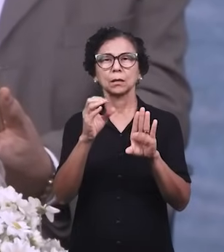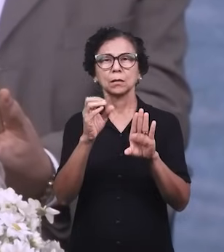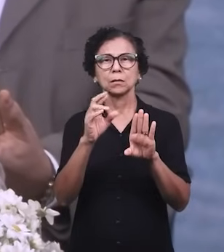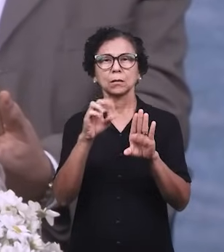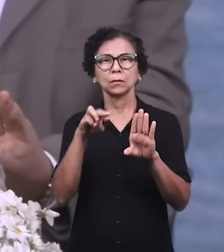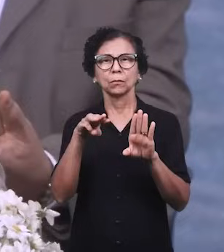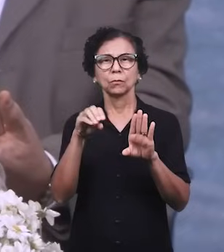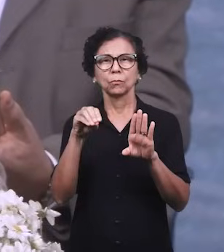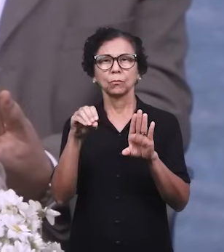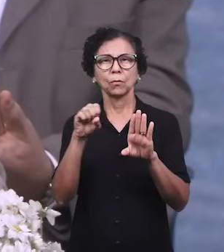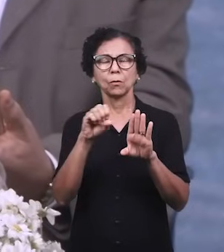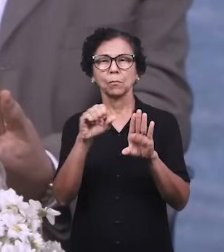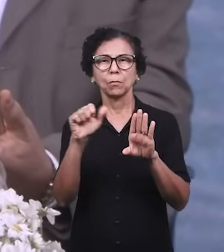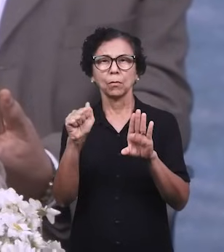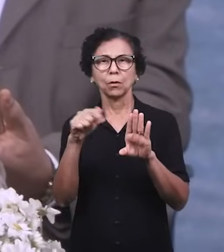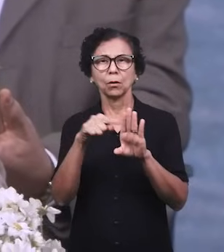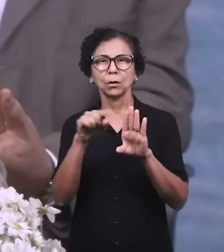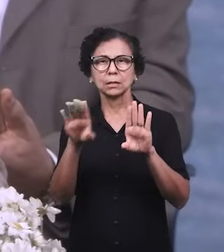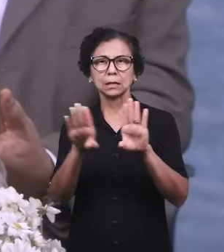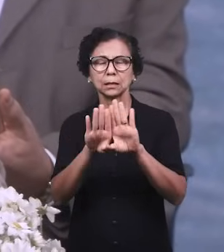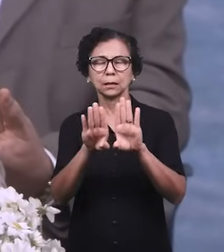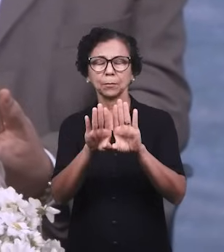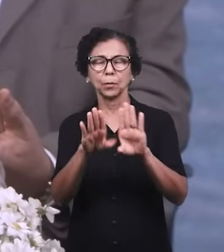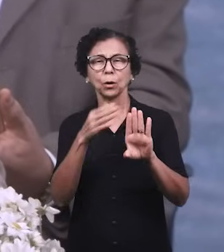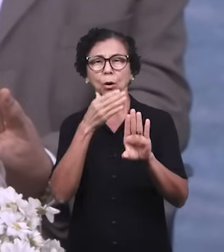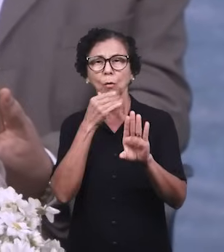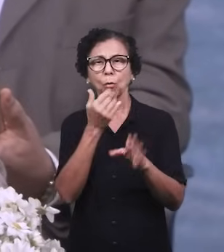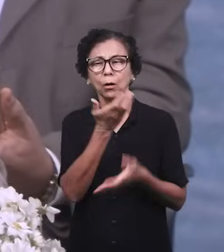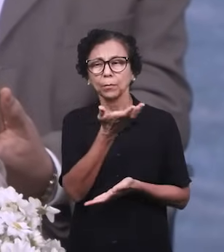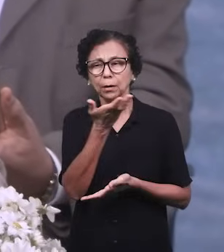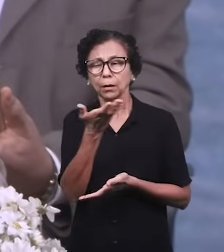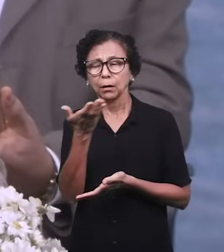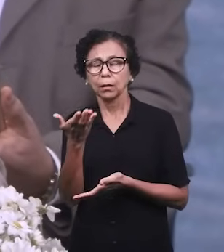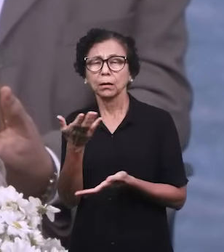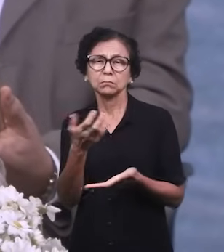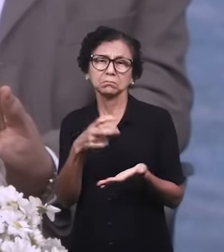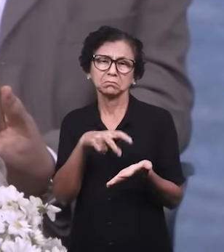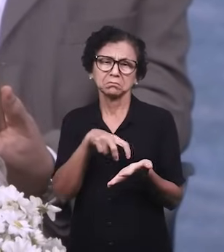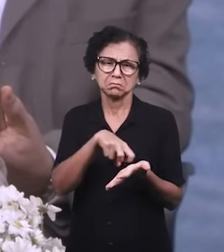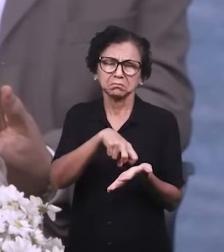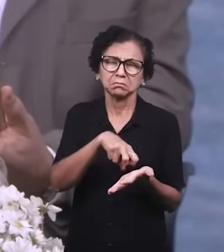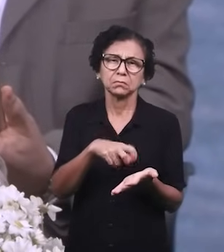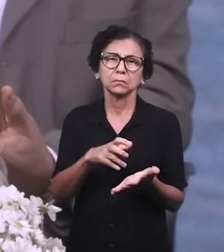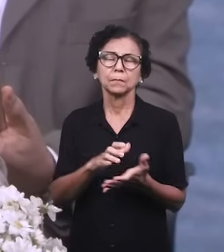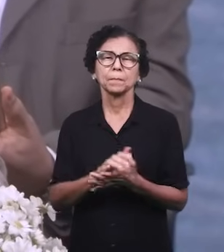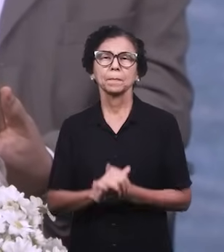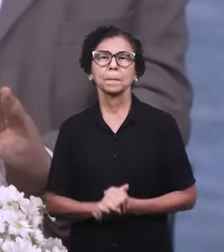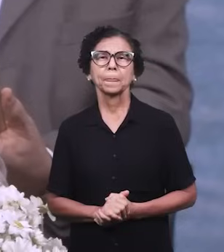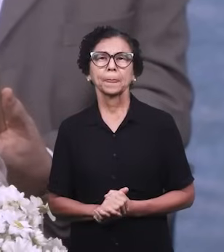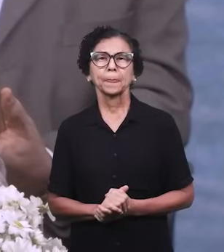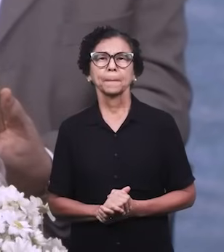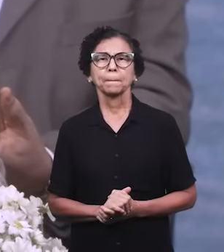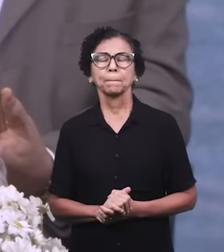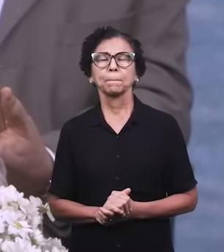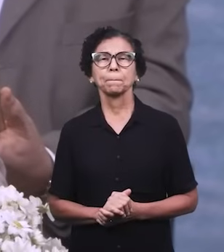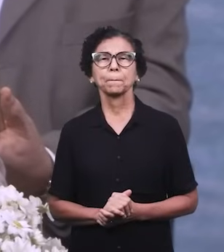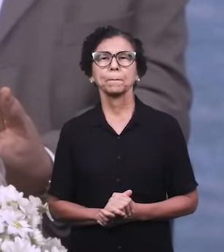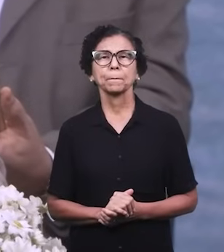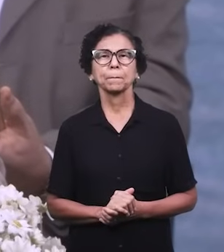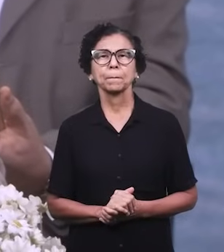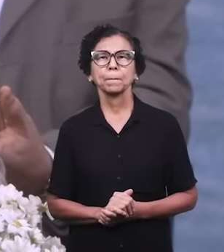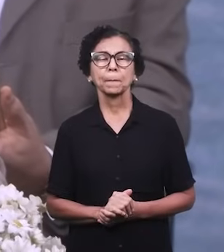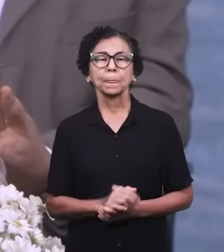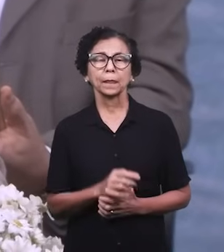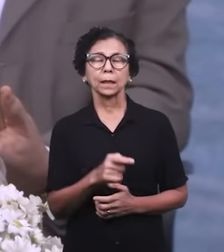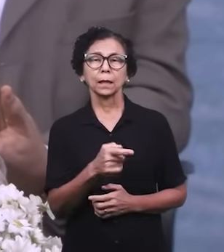de maravilhas, porque médico nenhum deu jeito na situação daquele homem. E dentro disso que você